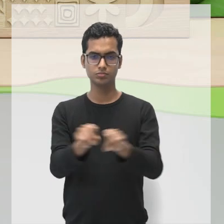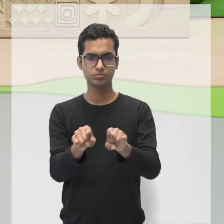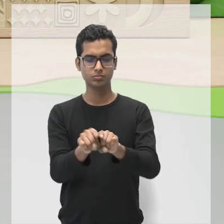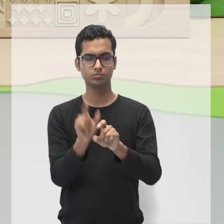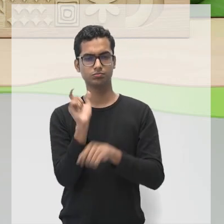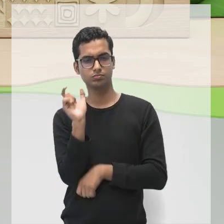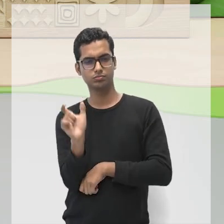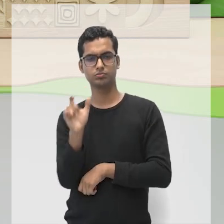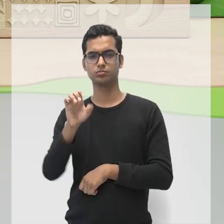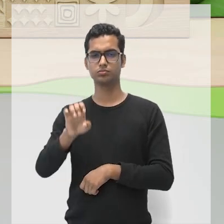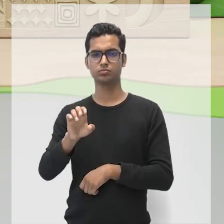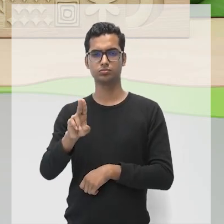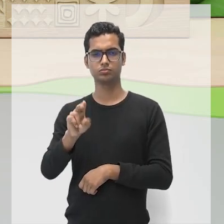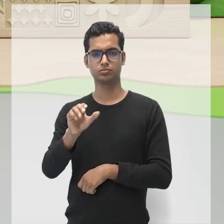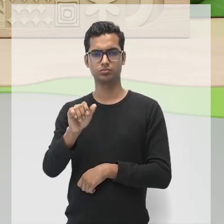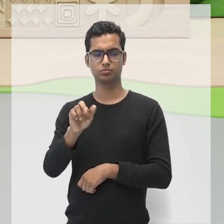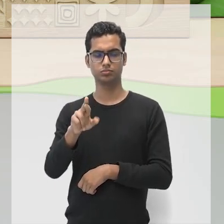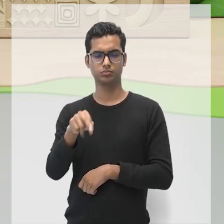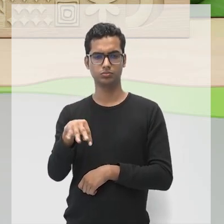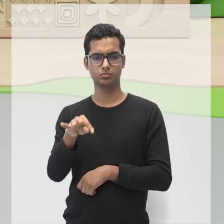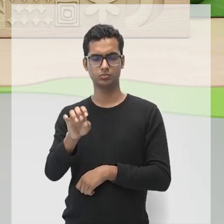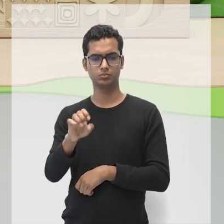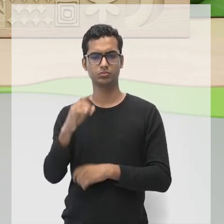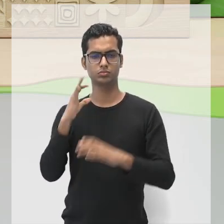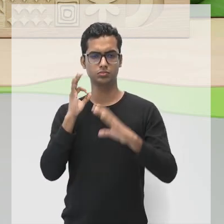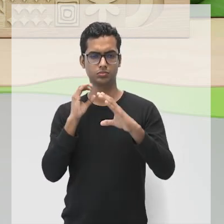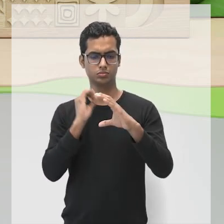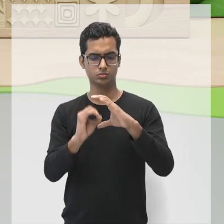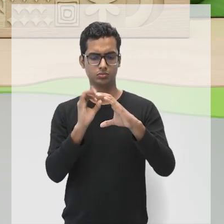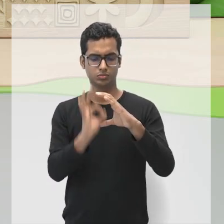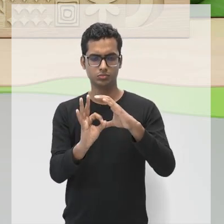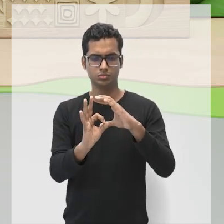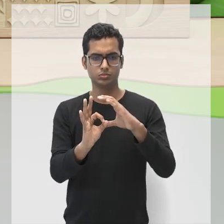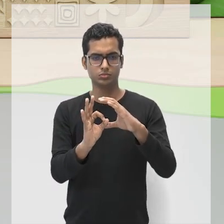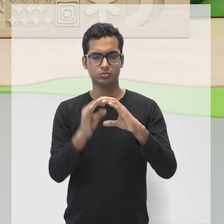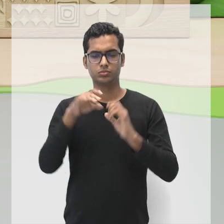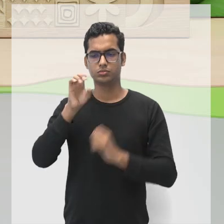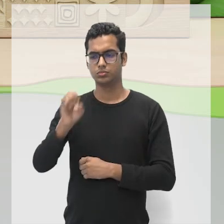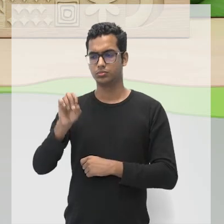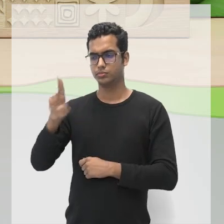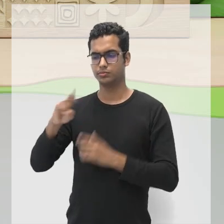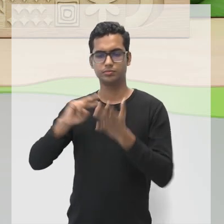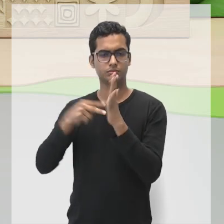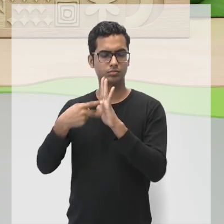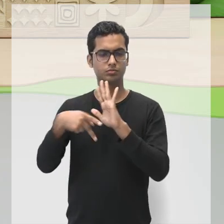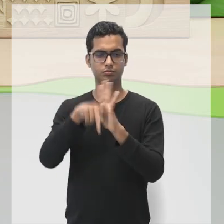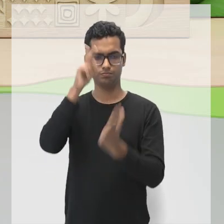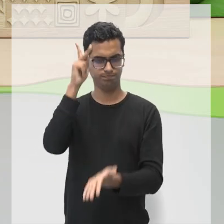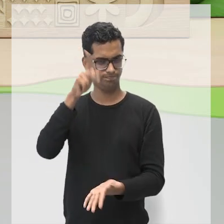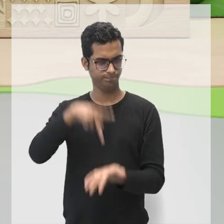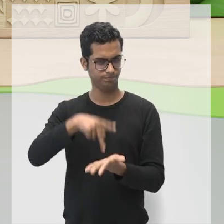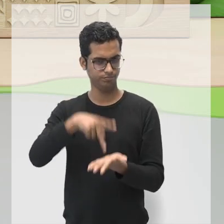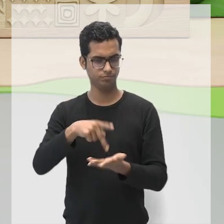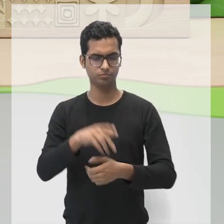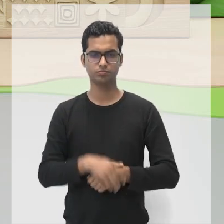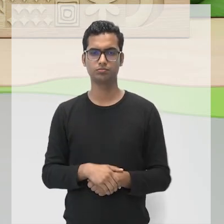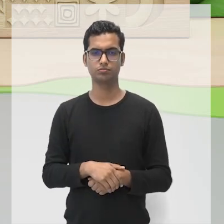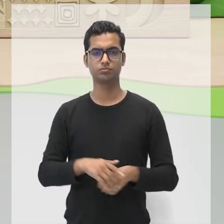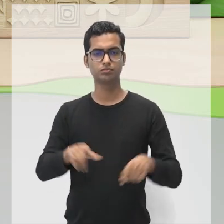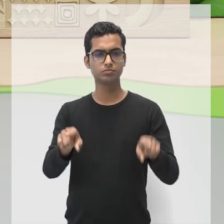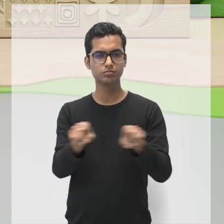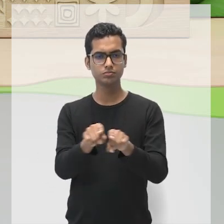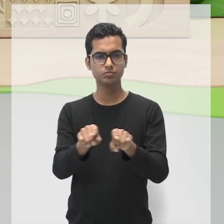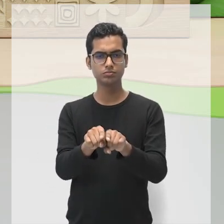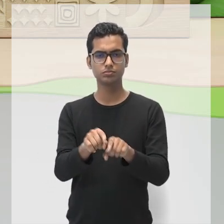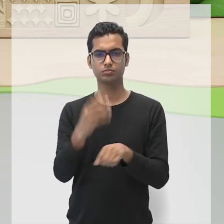palavra eucarionte é formada pelos termos eu, que significa verdadeiro, né? E